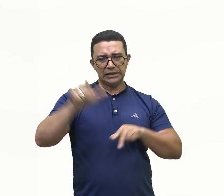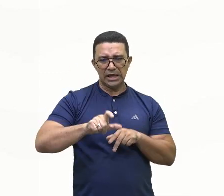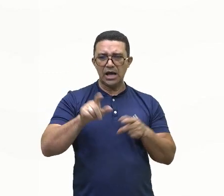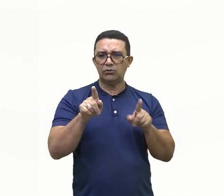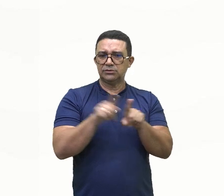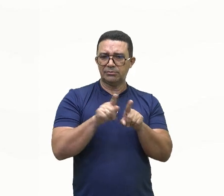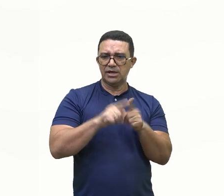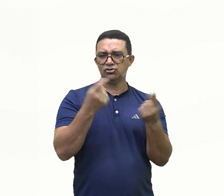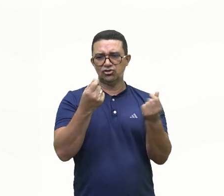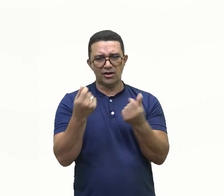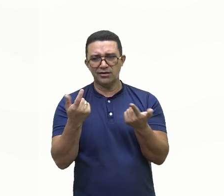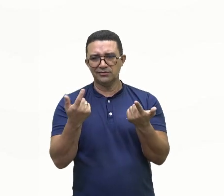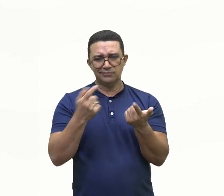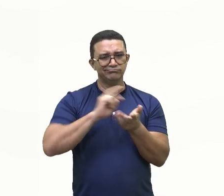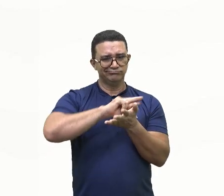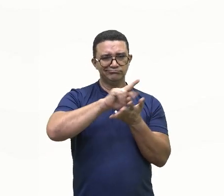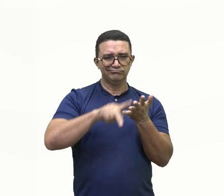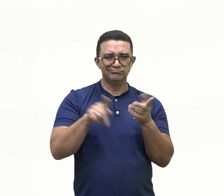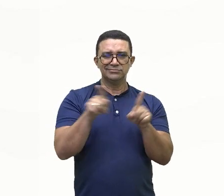que você usa também.